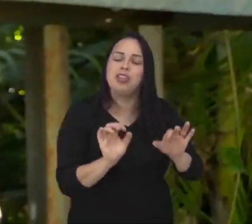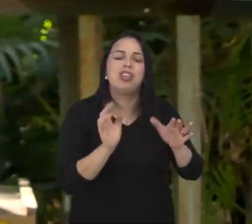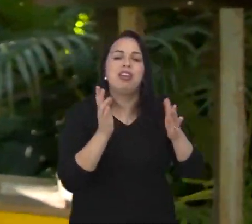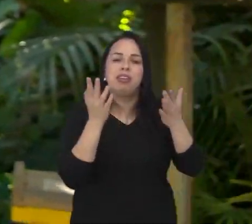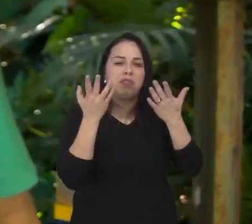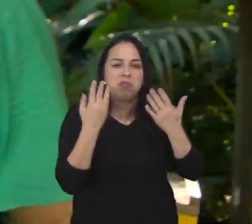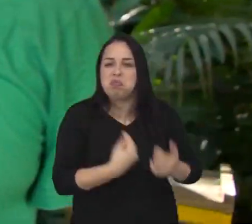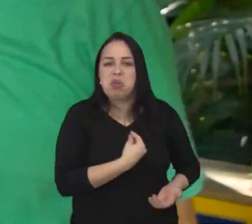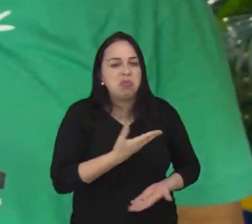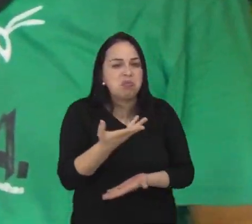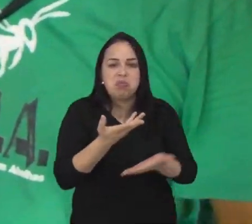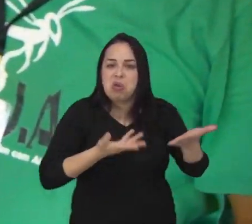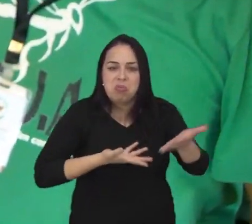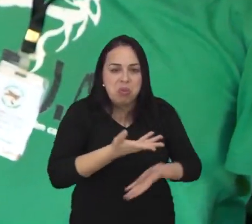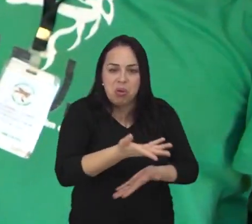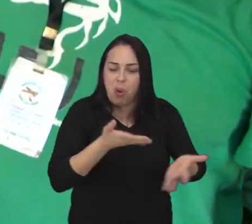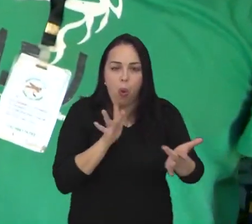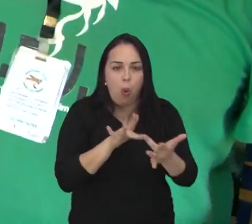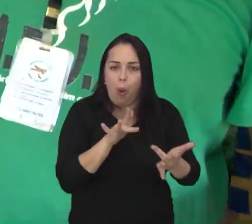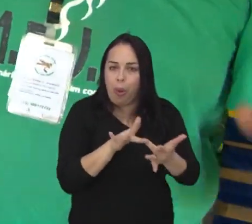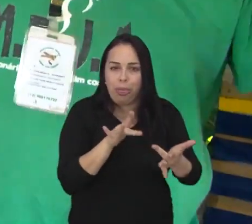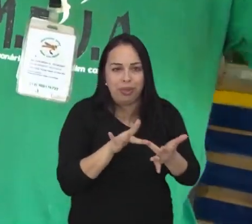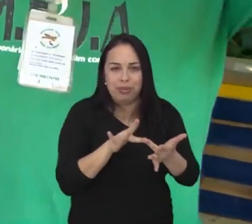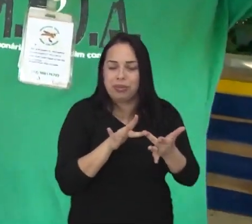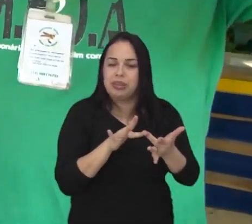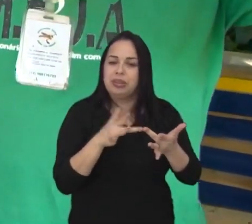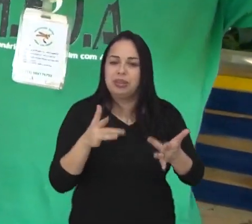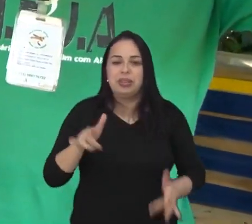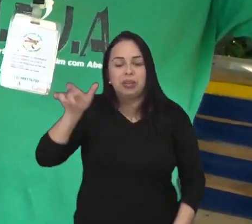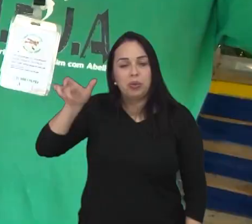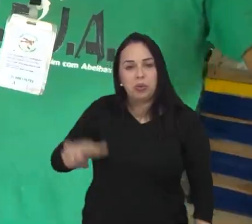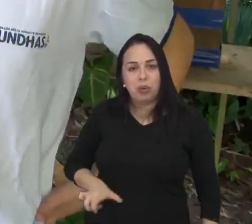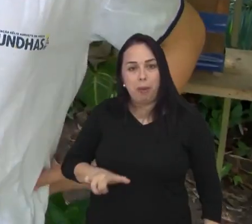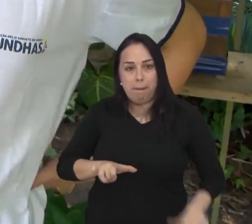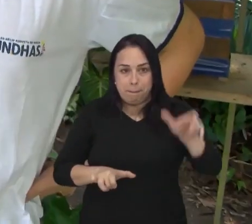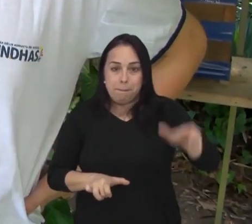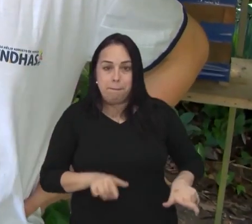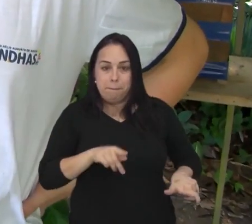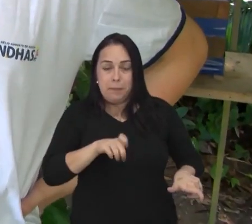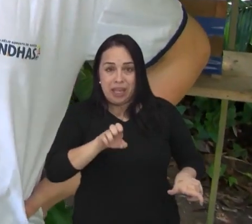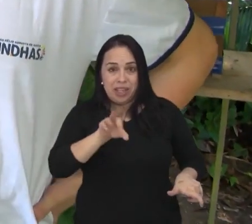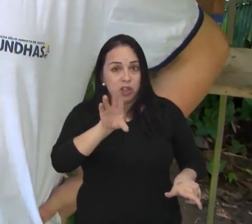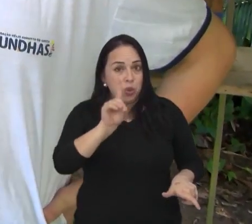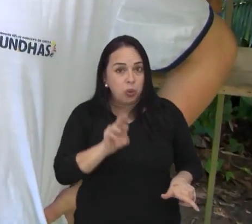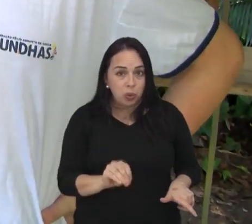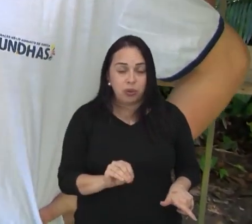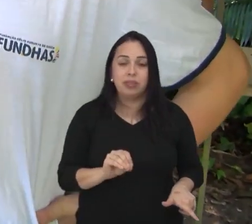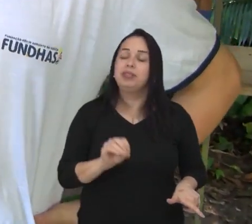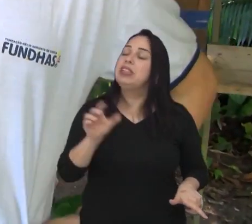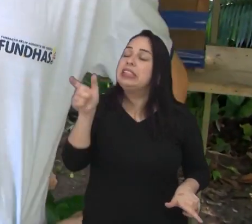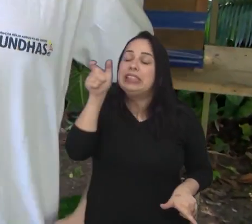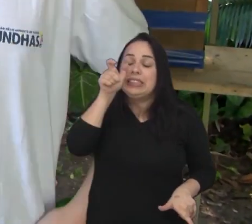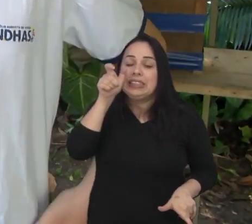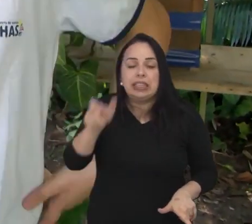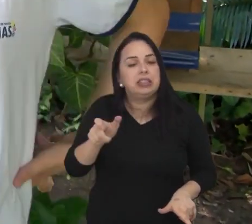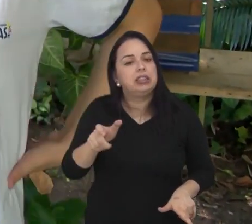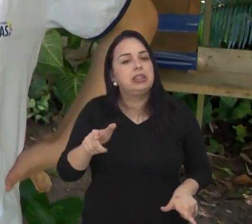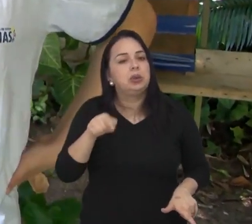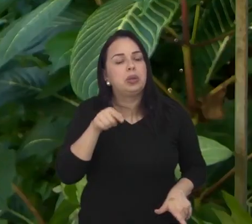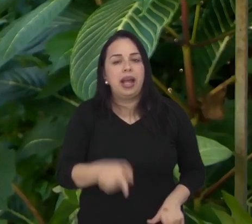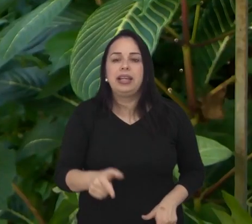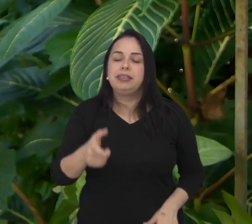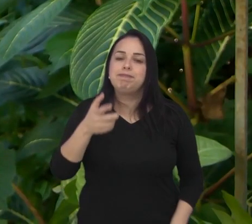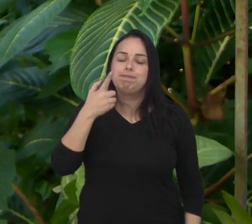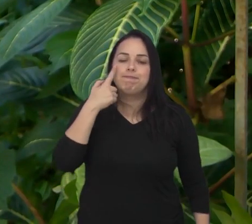inofensivas e, por isso, podem conviver tranquilamente em meio às pessoas. E o contato tão próximo despertou o interesse do